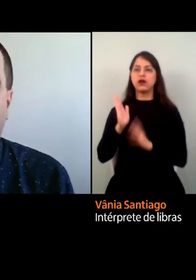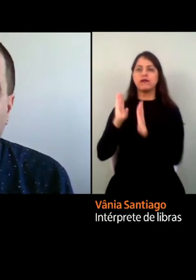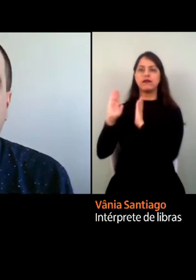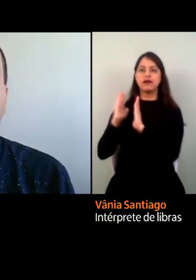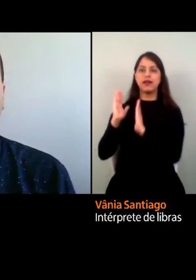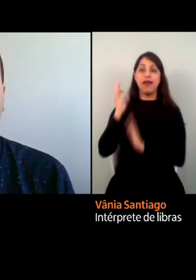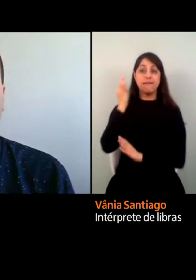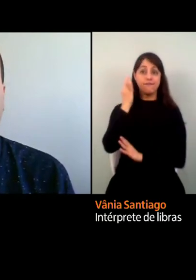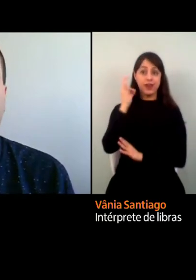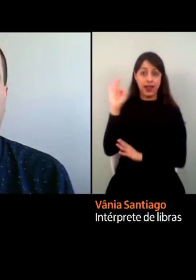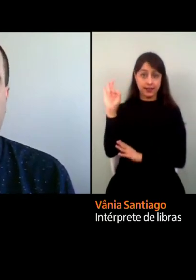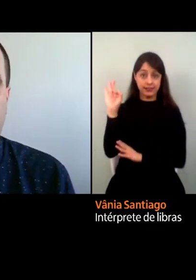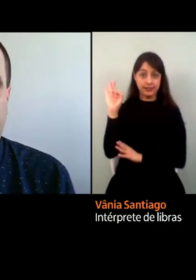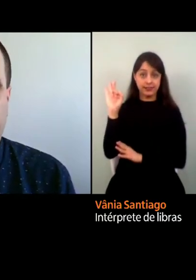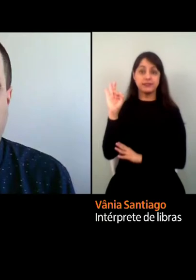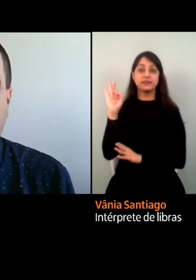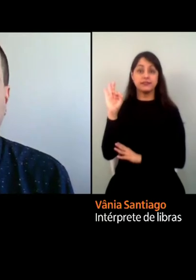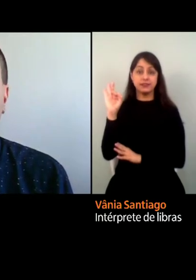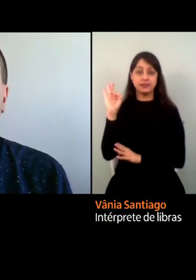e Anhad,